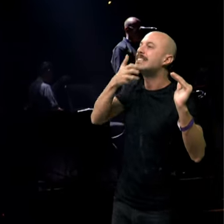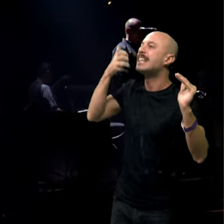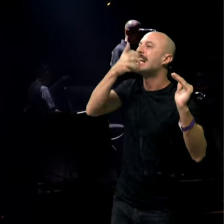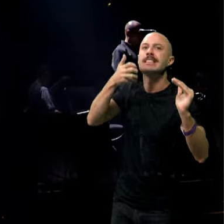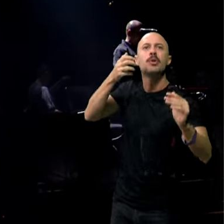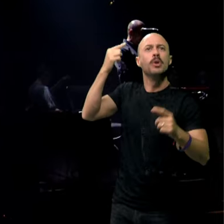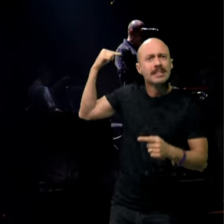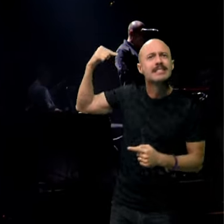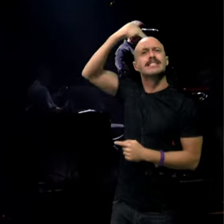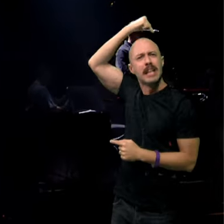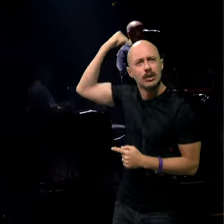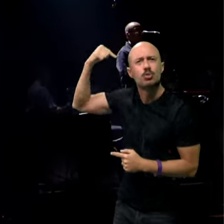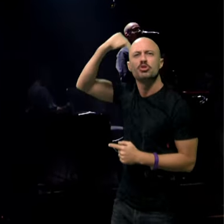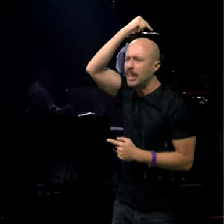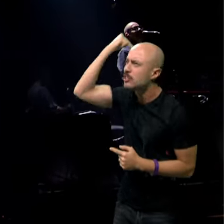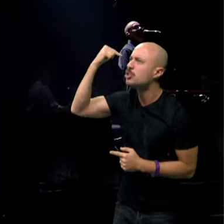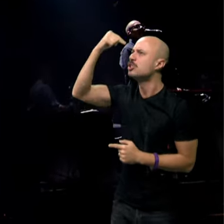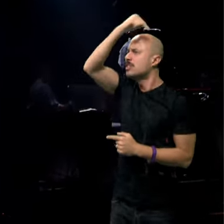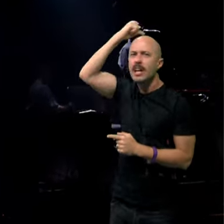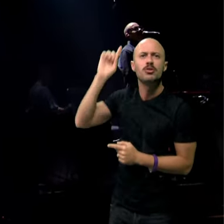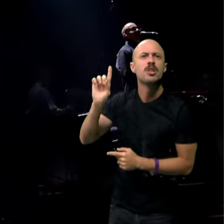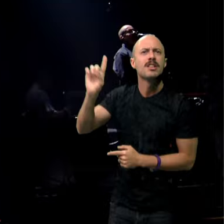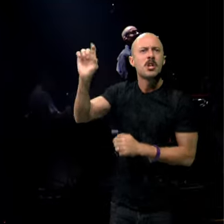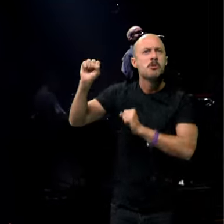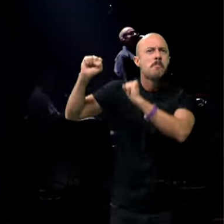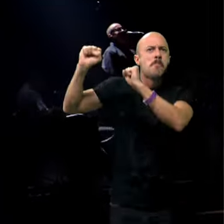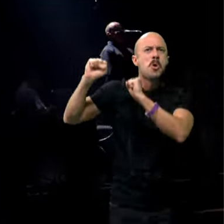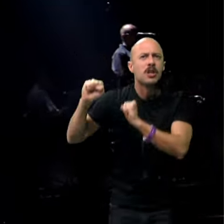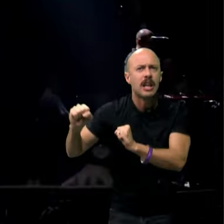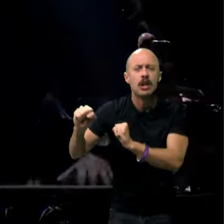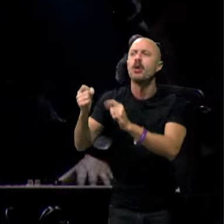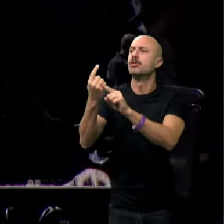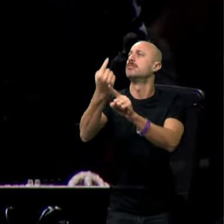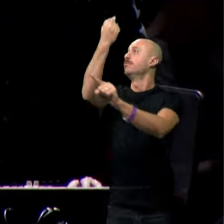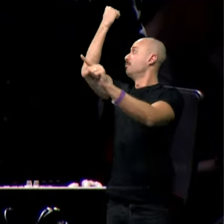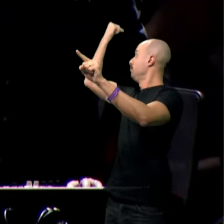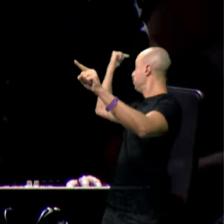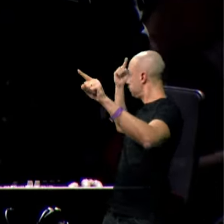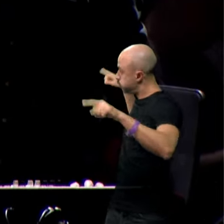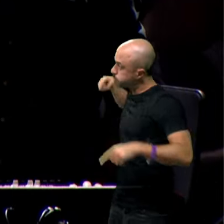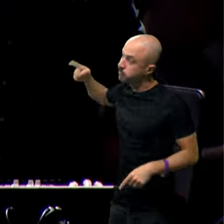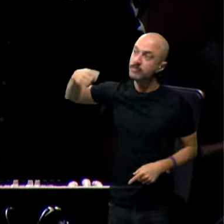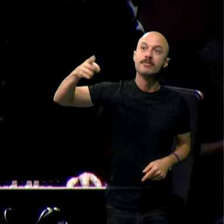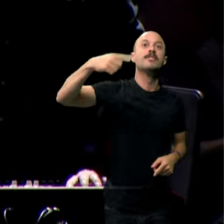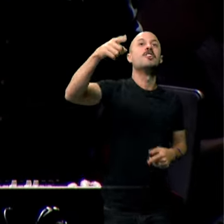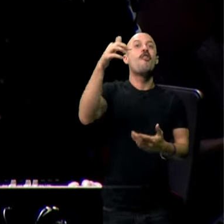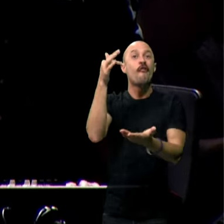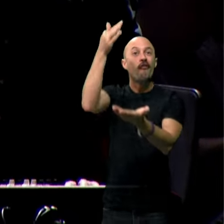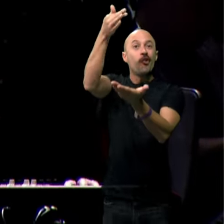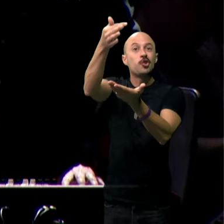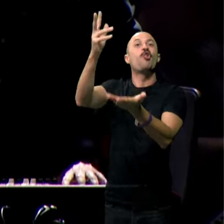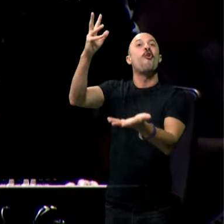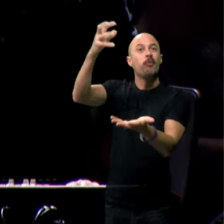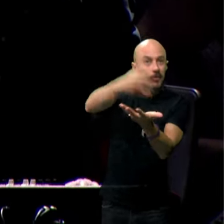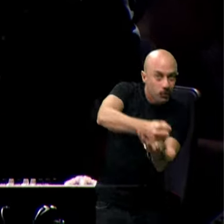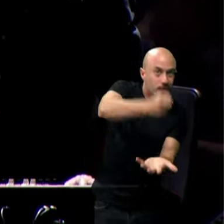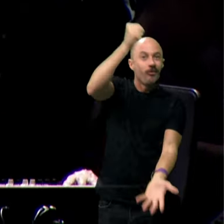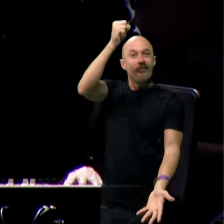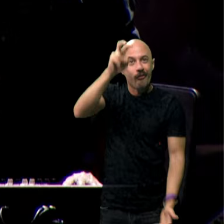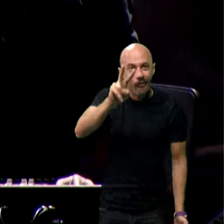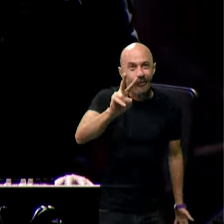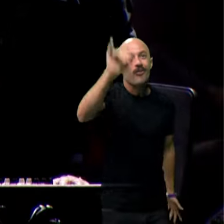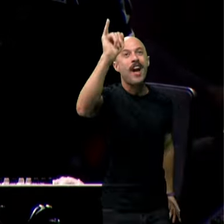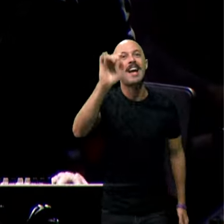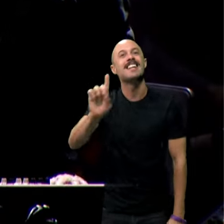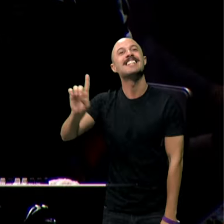Senhor Todo-Poderoso, aquele que é, que era e que há de vir. Não há outro igual ao nosso Deus, não há outro